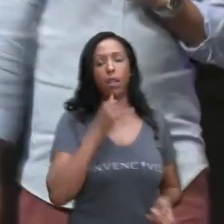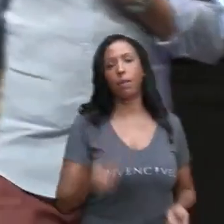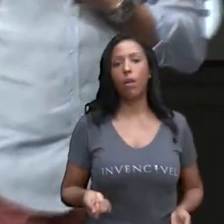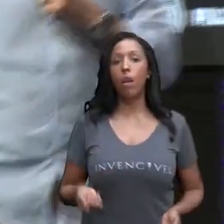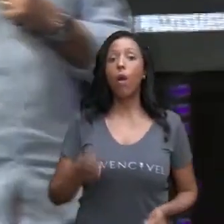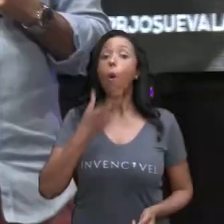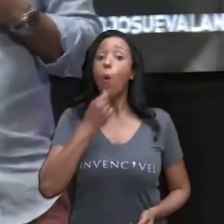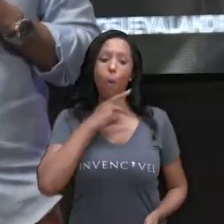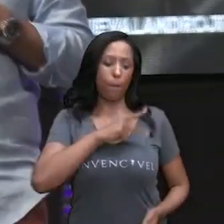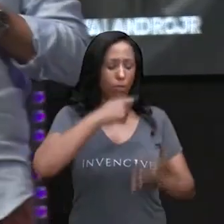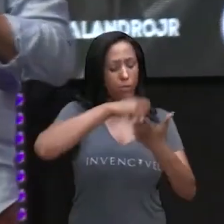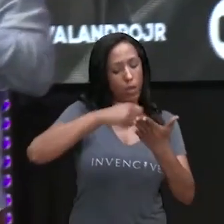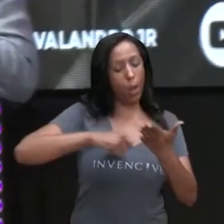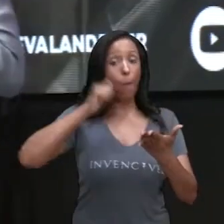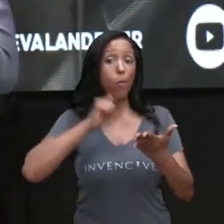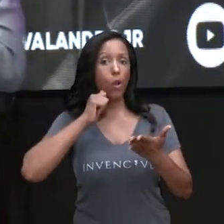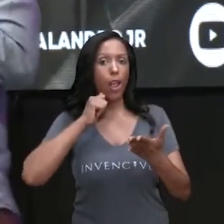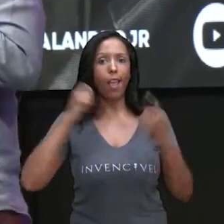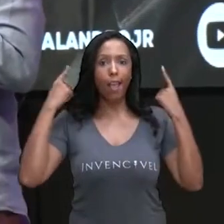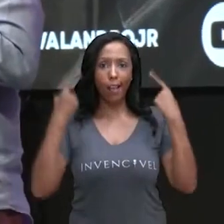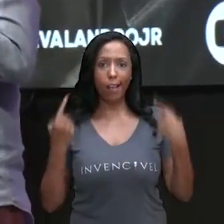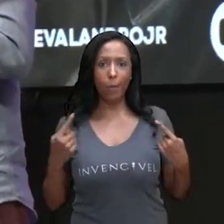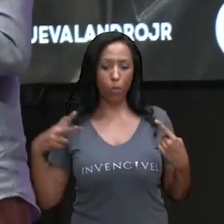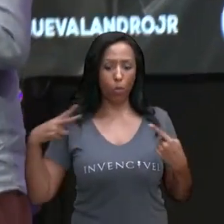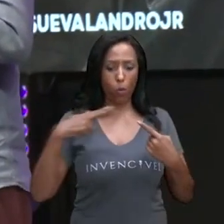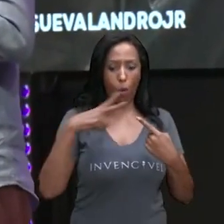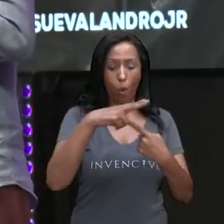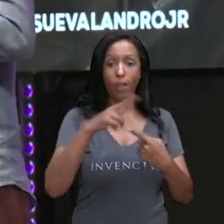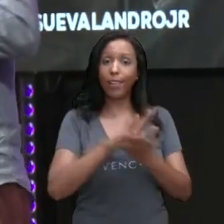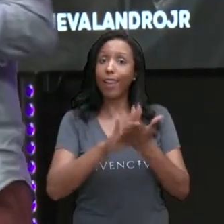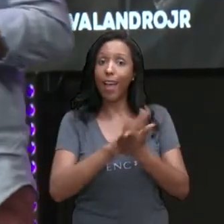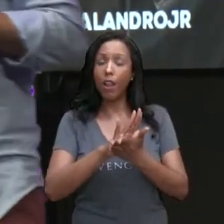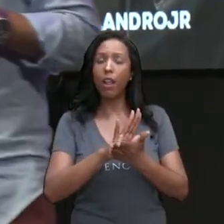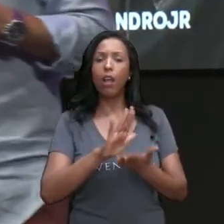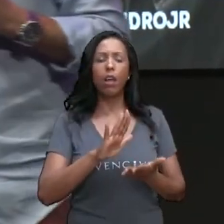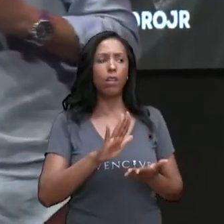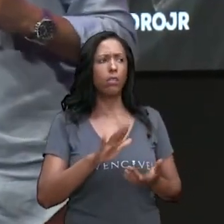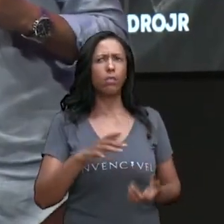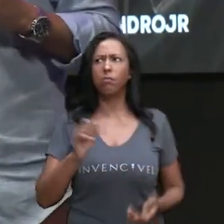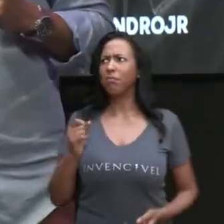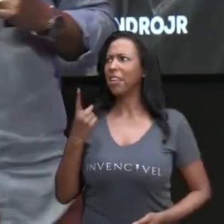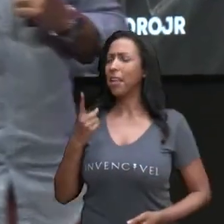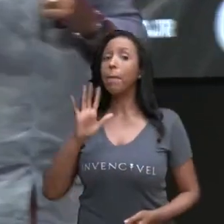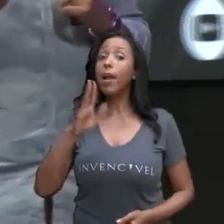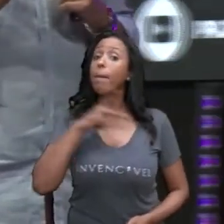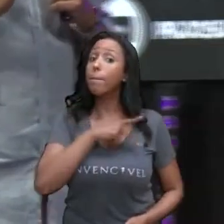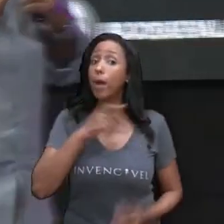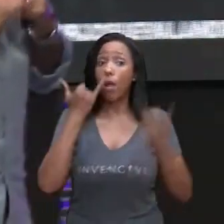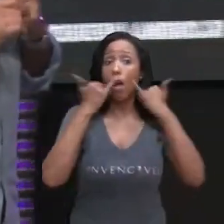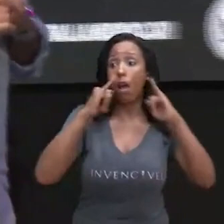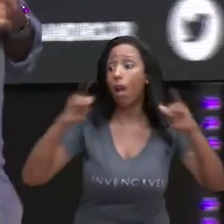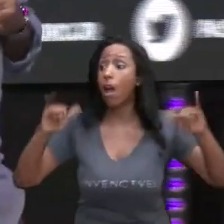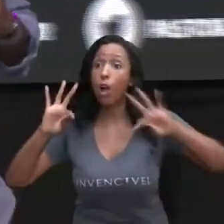corta cabelo. Não corte cabelo. Mas ele não fala isso para várias igrejas, fala para uma igreja. Por que ele falou isso?